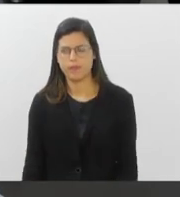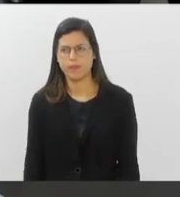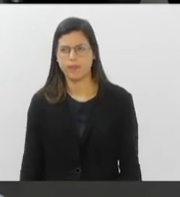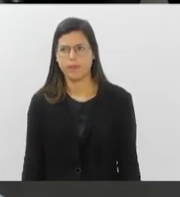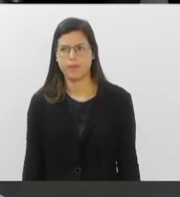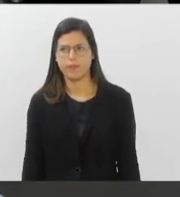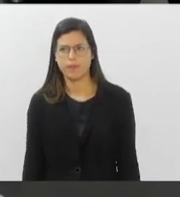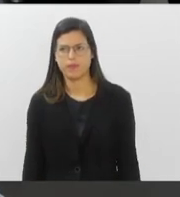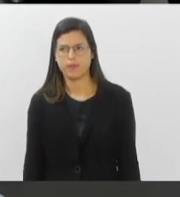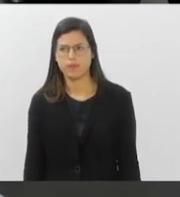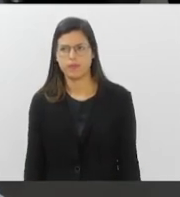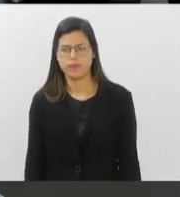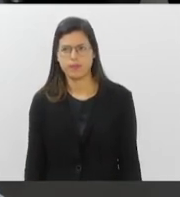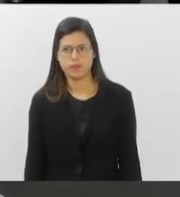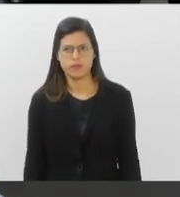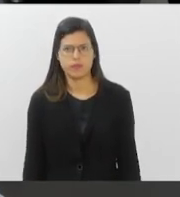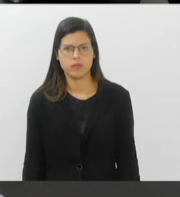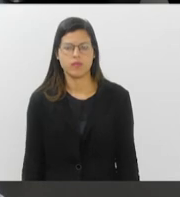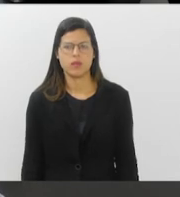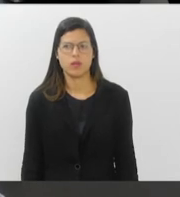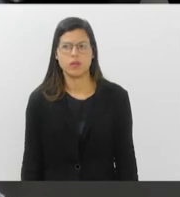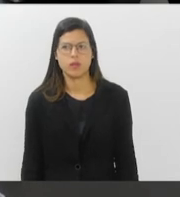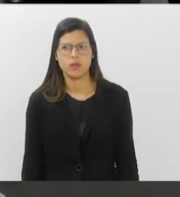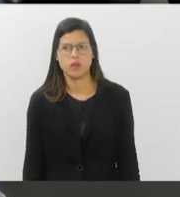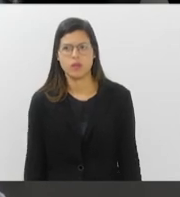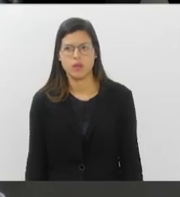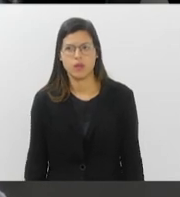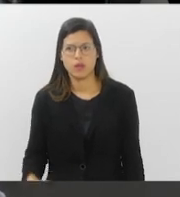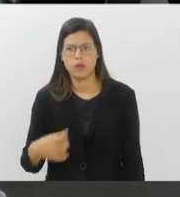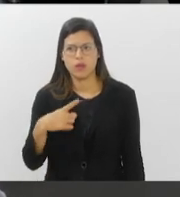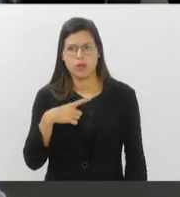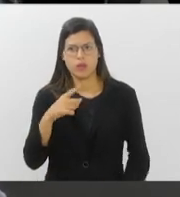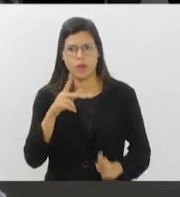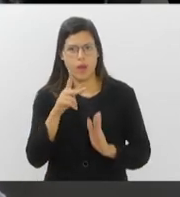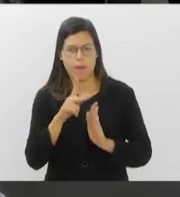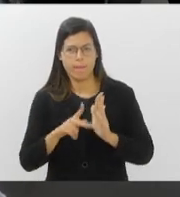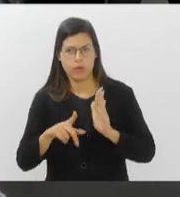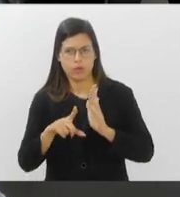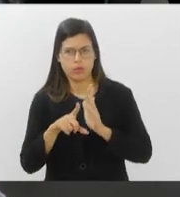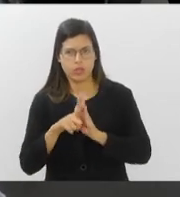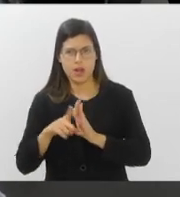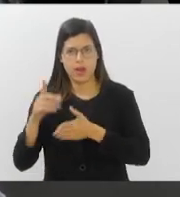a possibilidade de haver um projeto anterior tramitando ou não que trata do